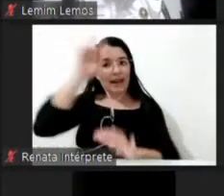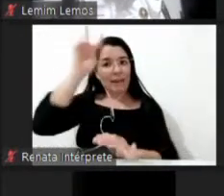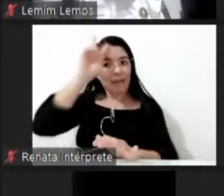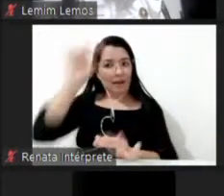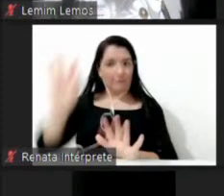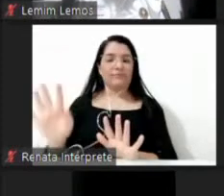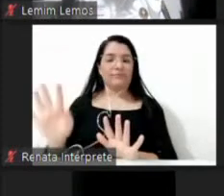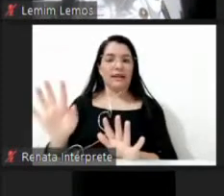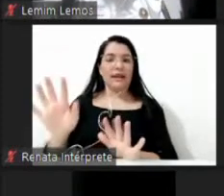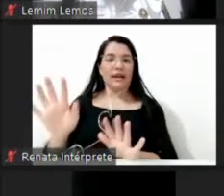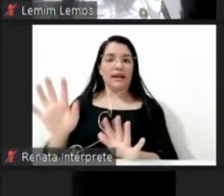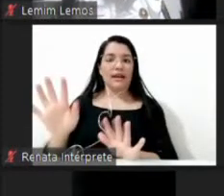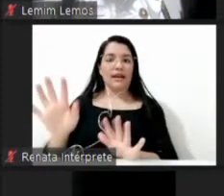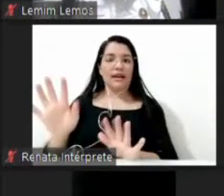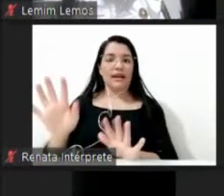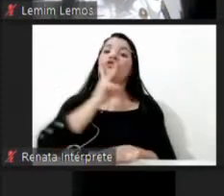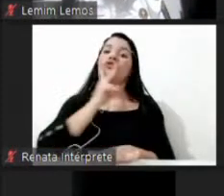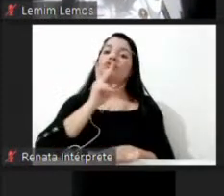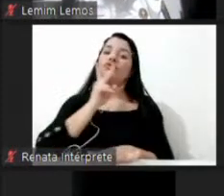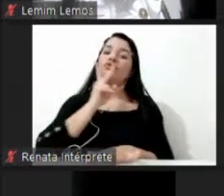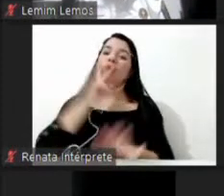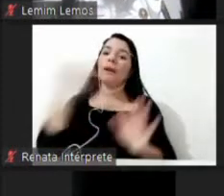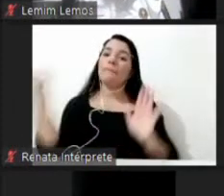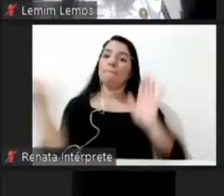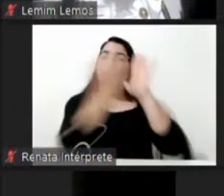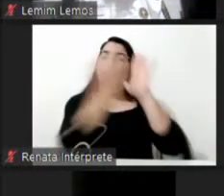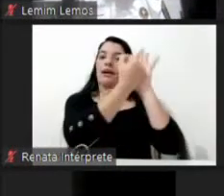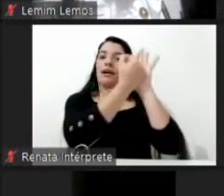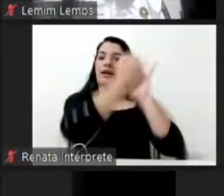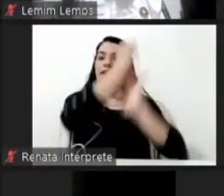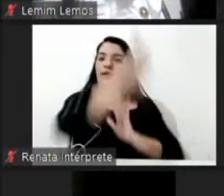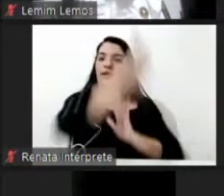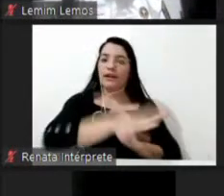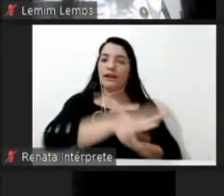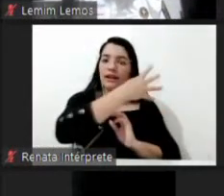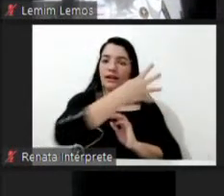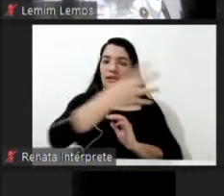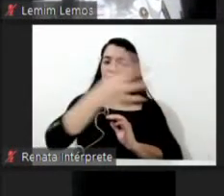tivesse no seu calendário oficial de eventos.